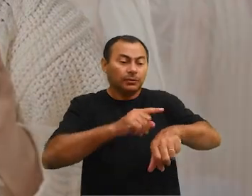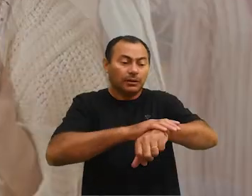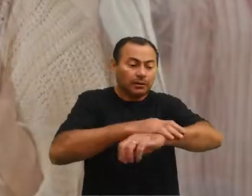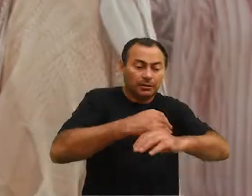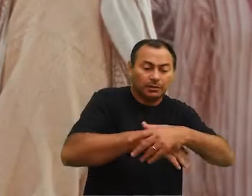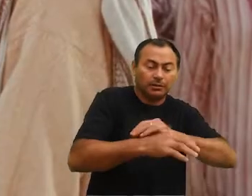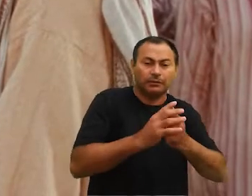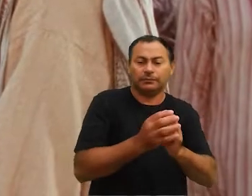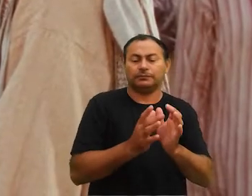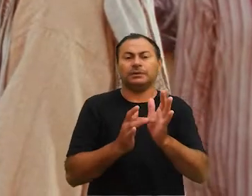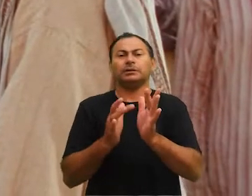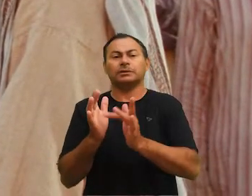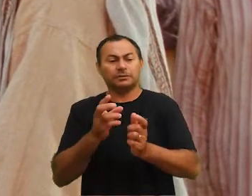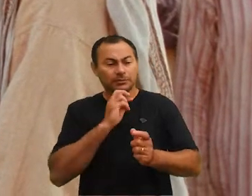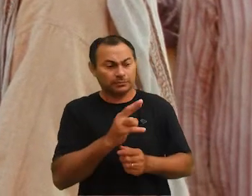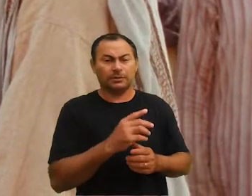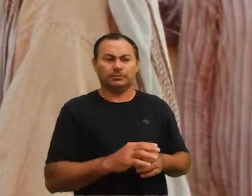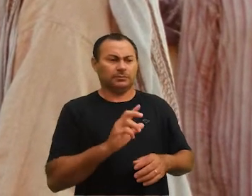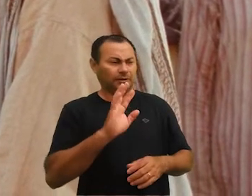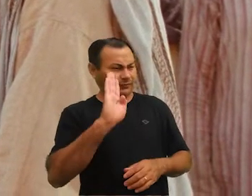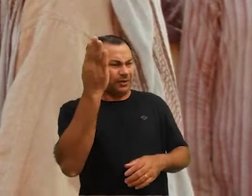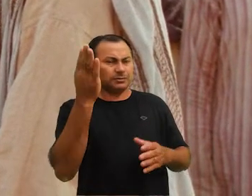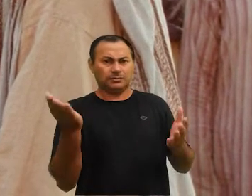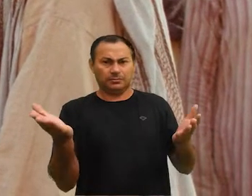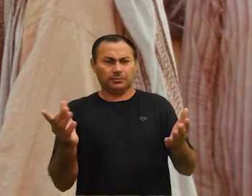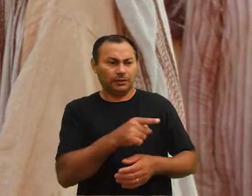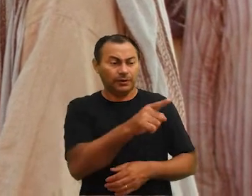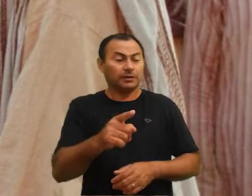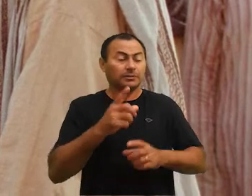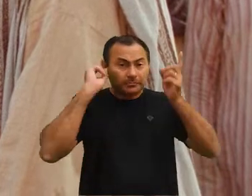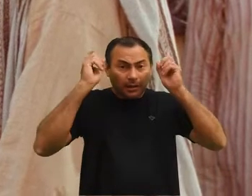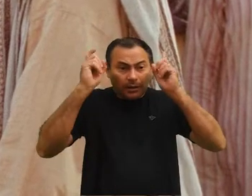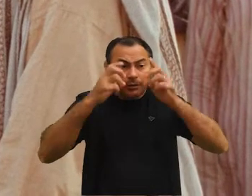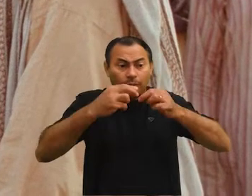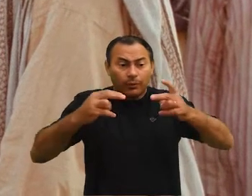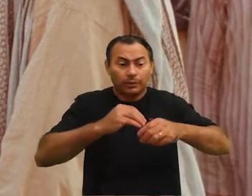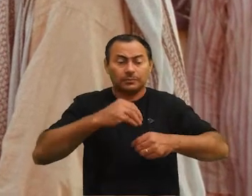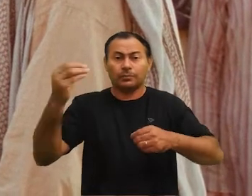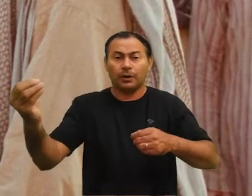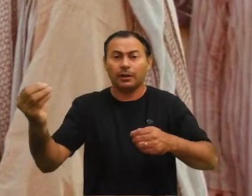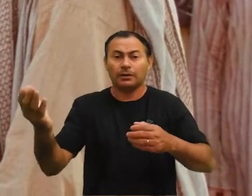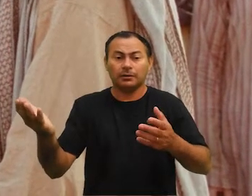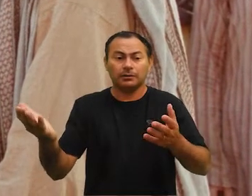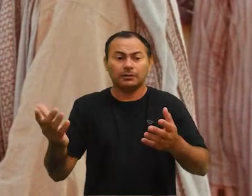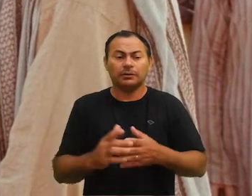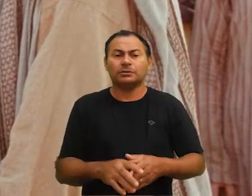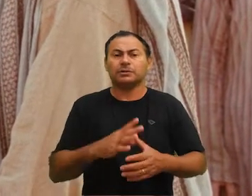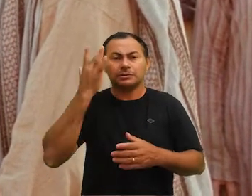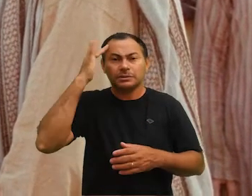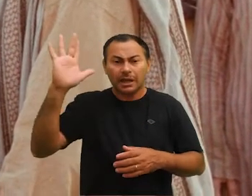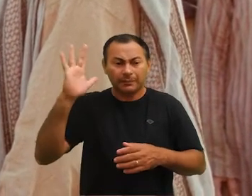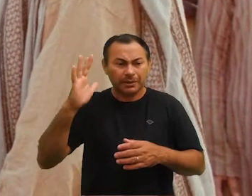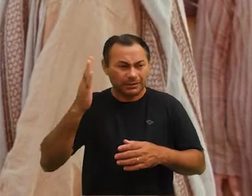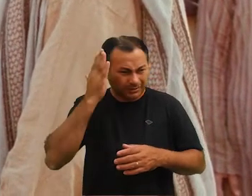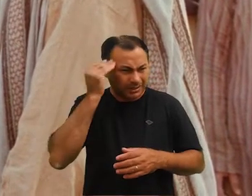mãos. Mas Jesus respondeu dizendo: hipócritas, vocês só se preocupam com as coisas exteriores. Vocês não